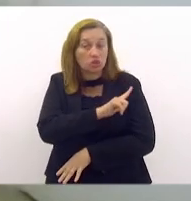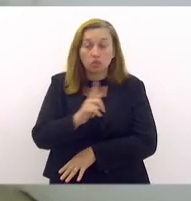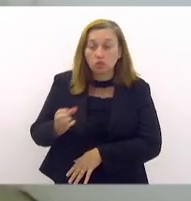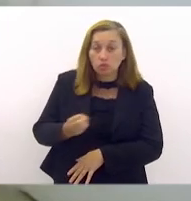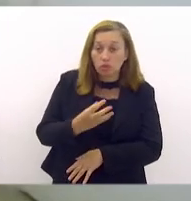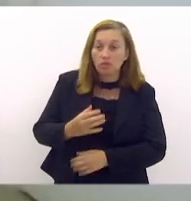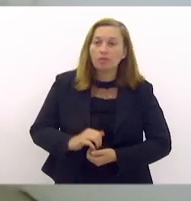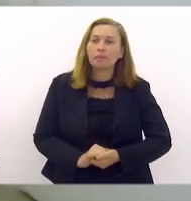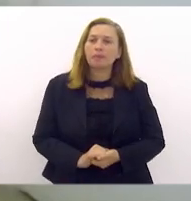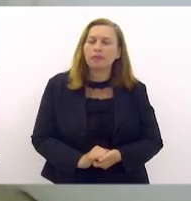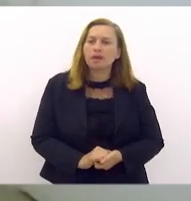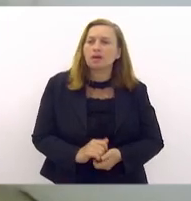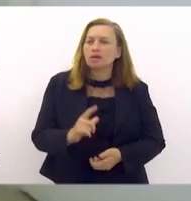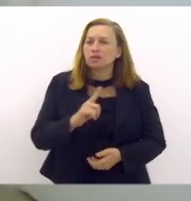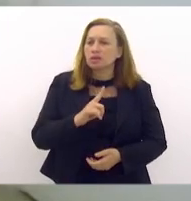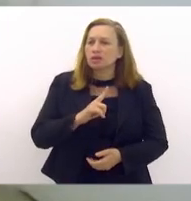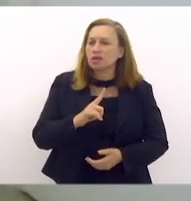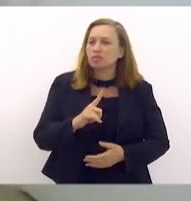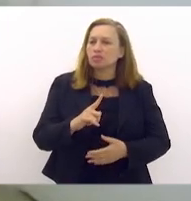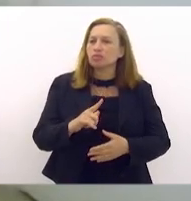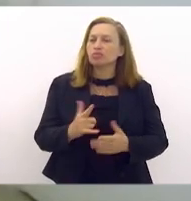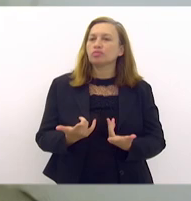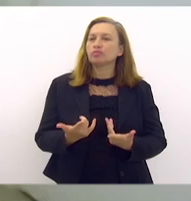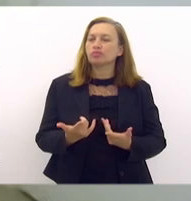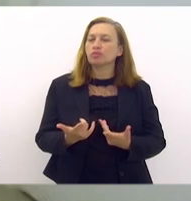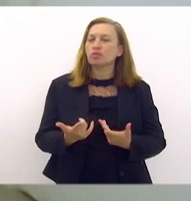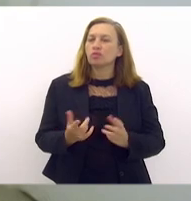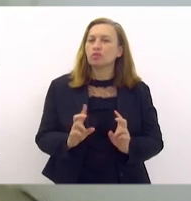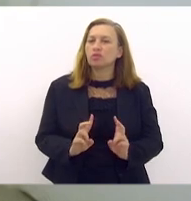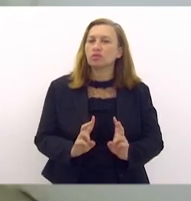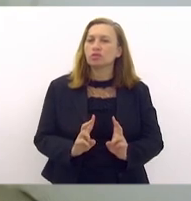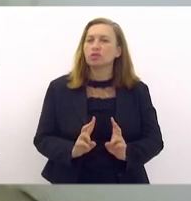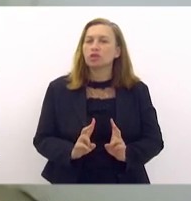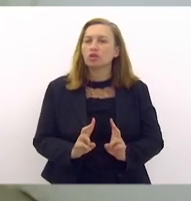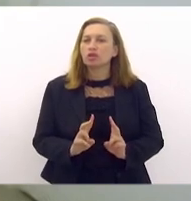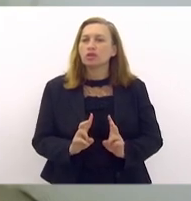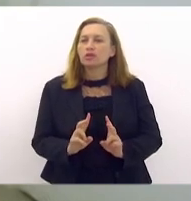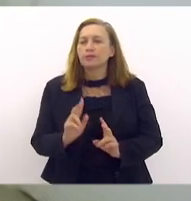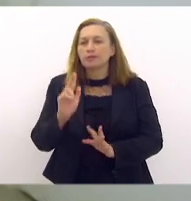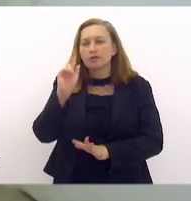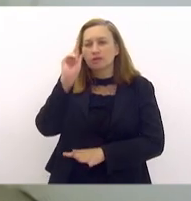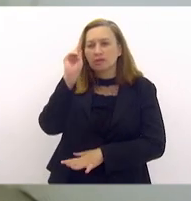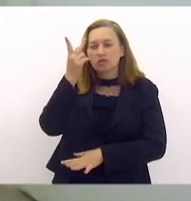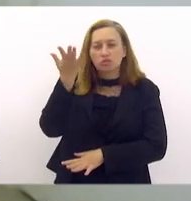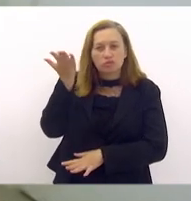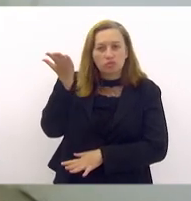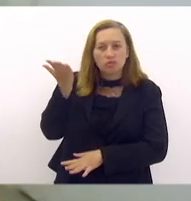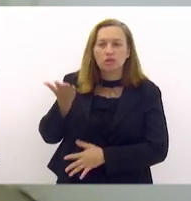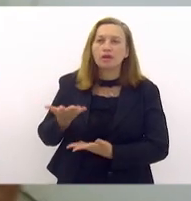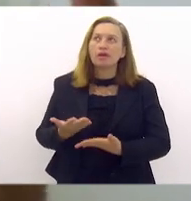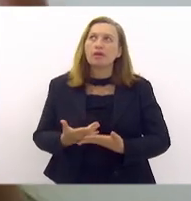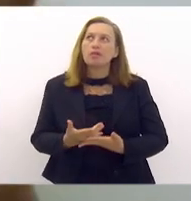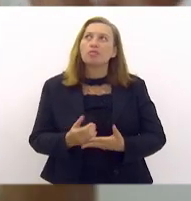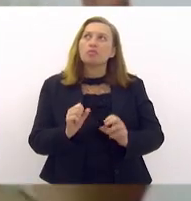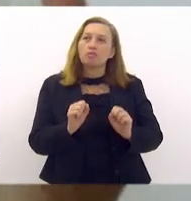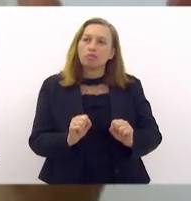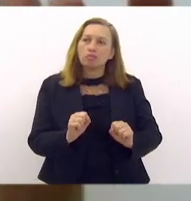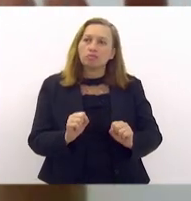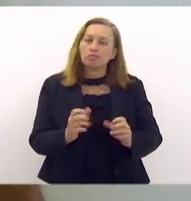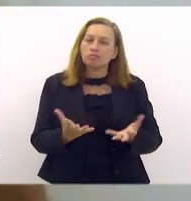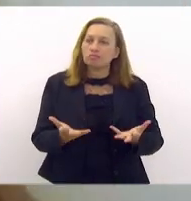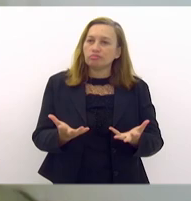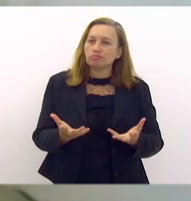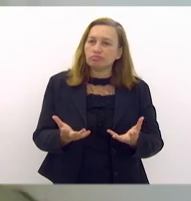e a gente tem uma cooperação histórica com o Disque 100, o Disque 80 também pode ser esse ator,